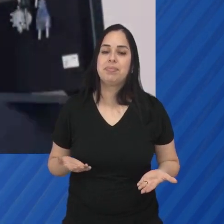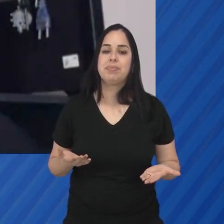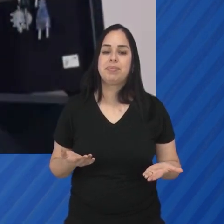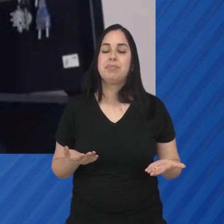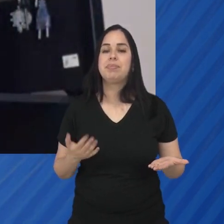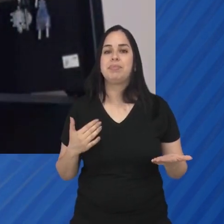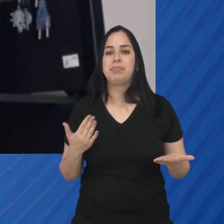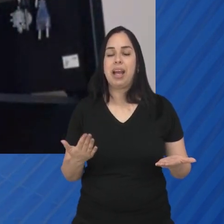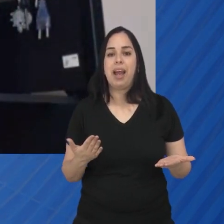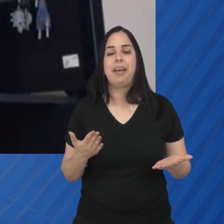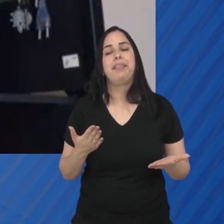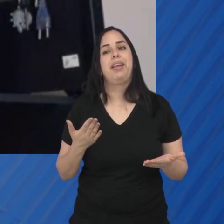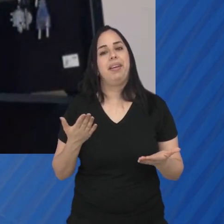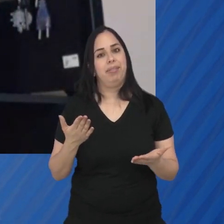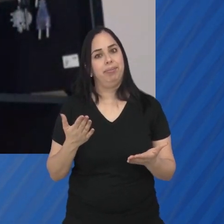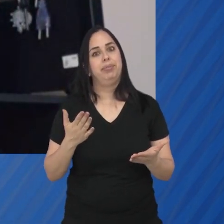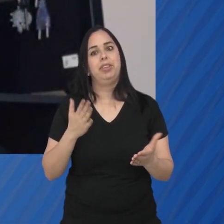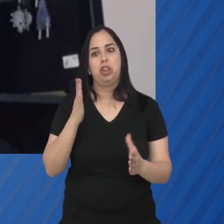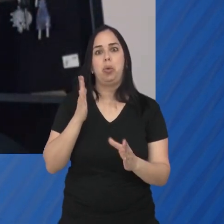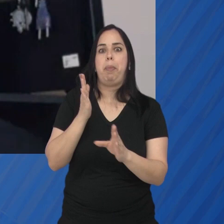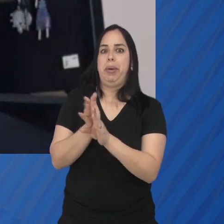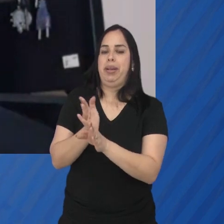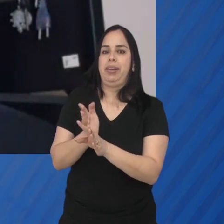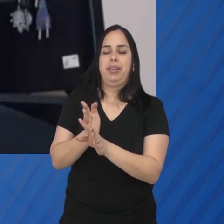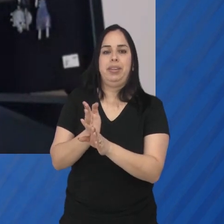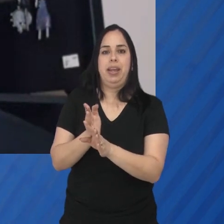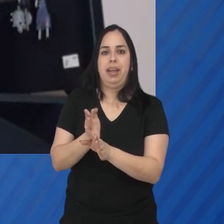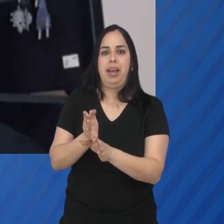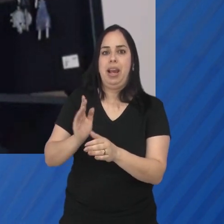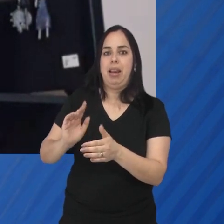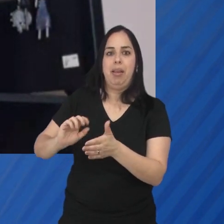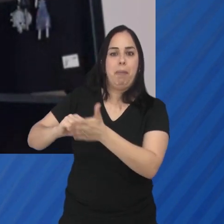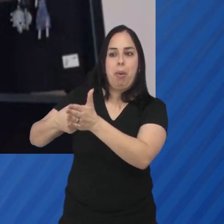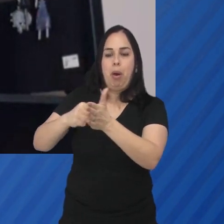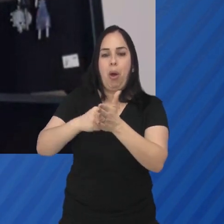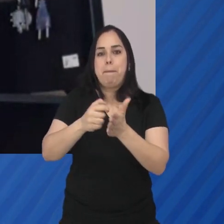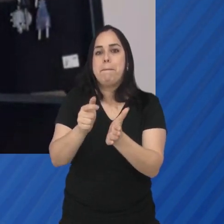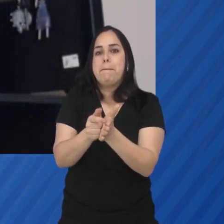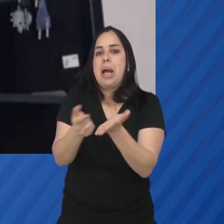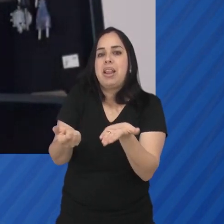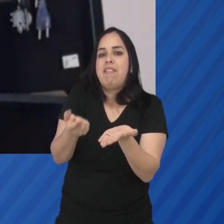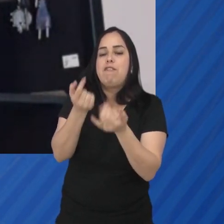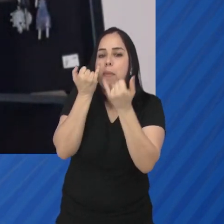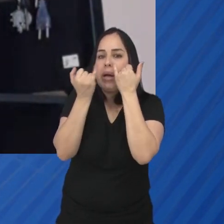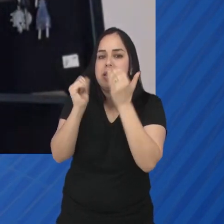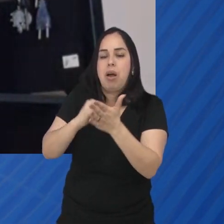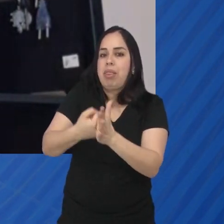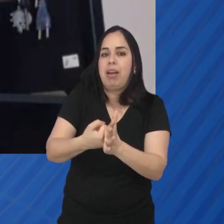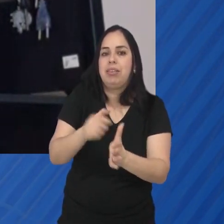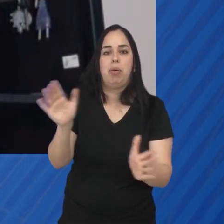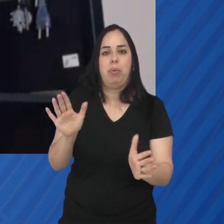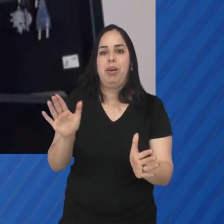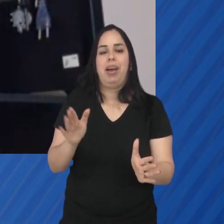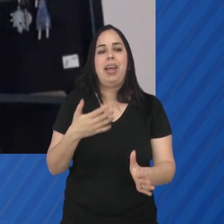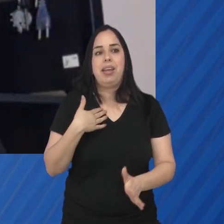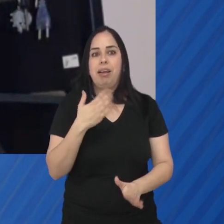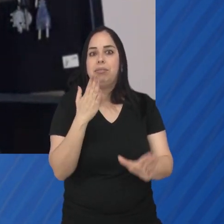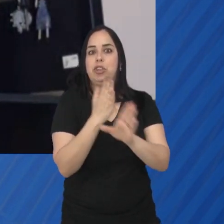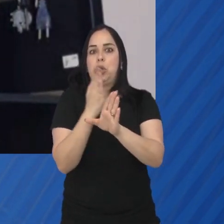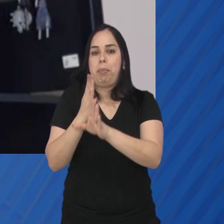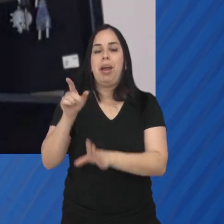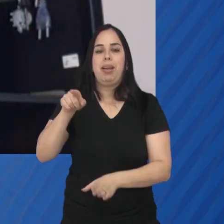Daí, que diz, até descobrirem, a se atentarem a isso, ele pediu